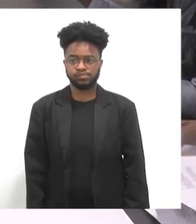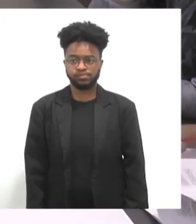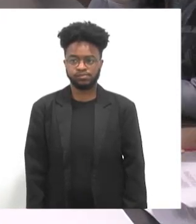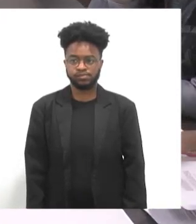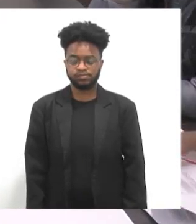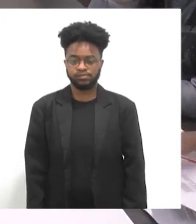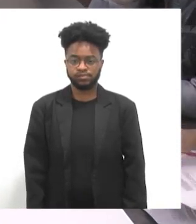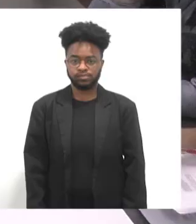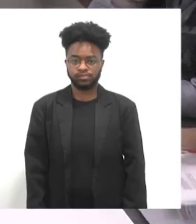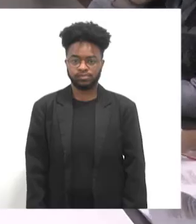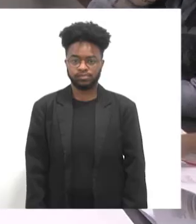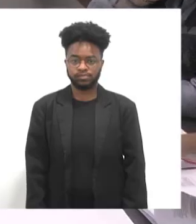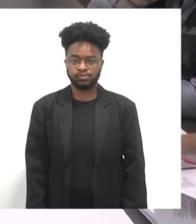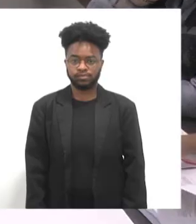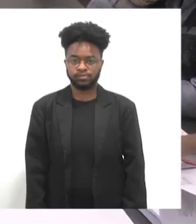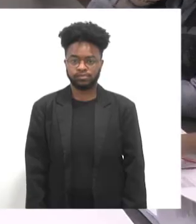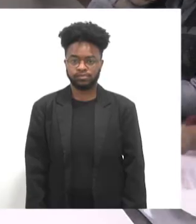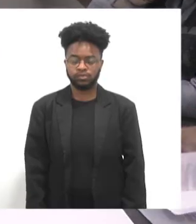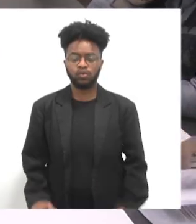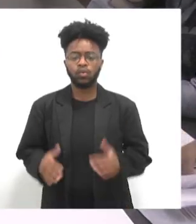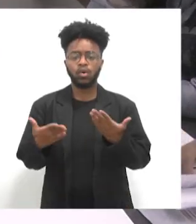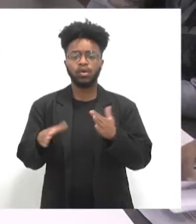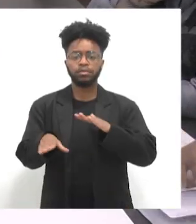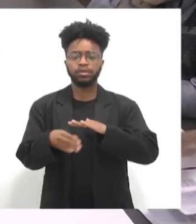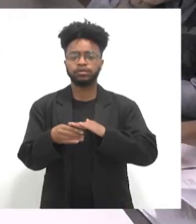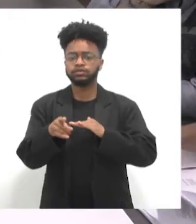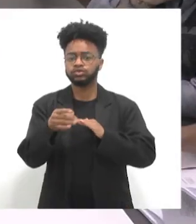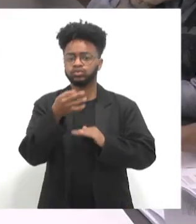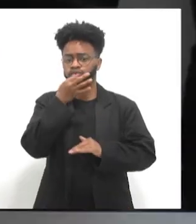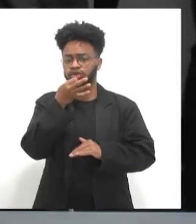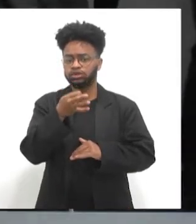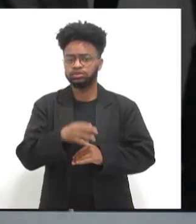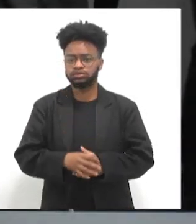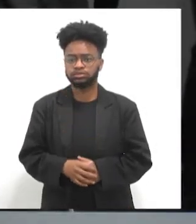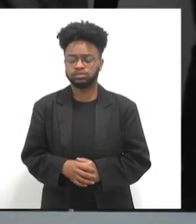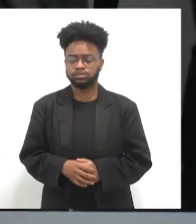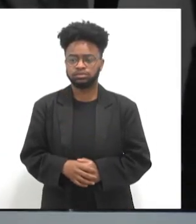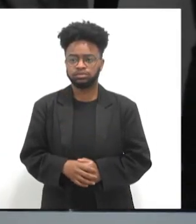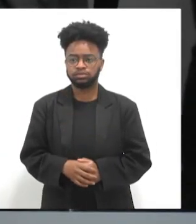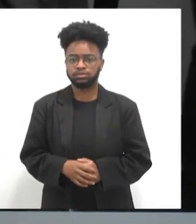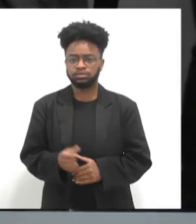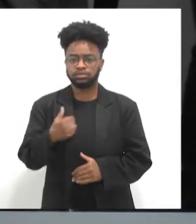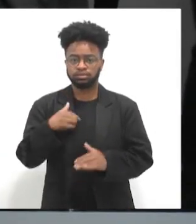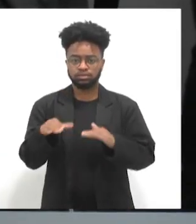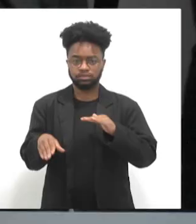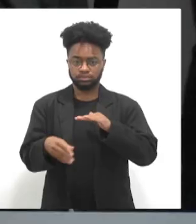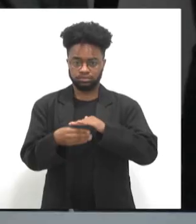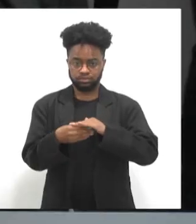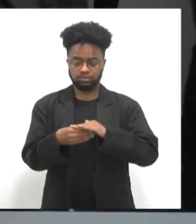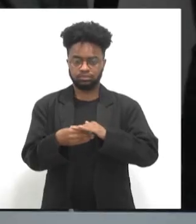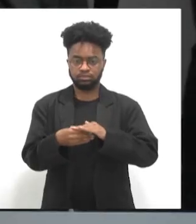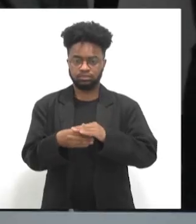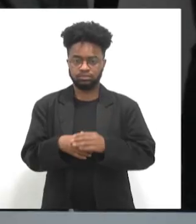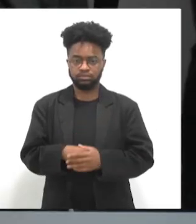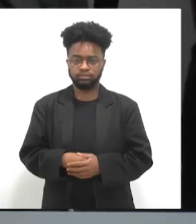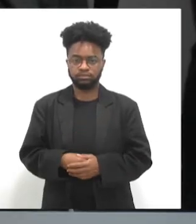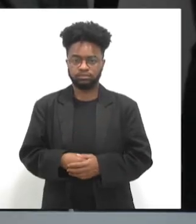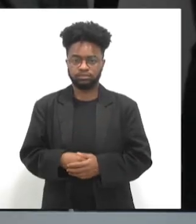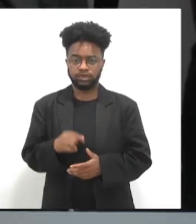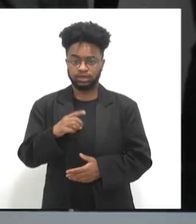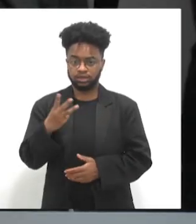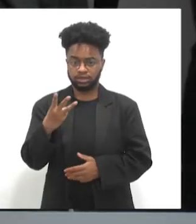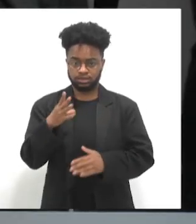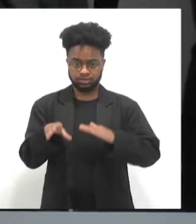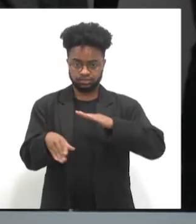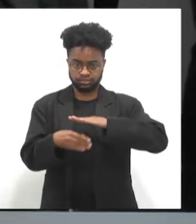Eu posso trocar... Qual é a emenda que Vossa Excelência sugere, deputado Luiz Paulo? Eu estou emendando 3